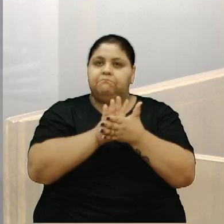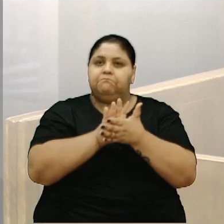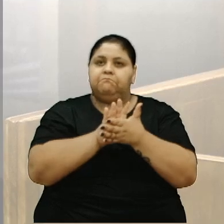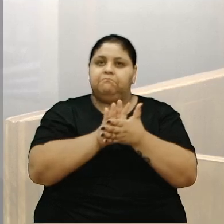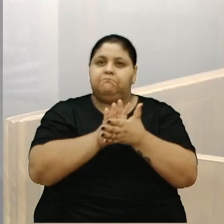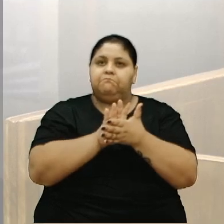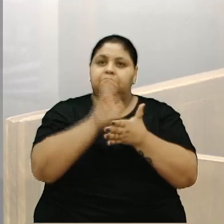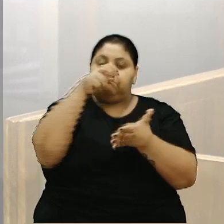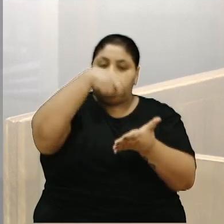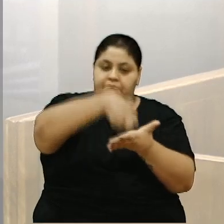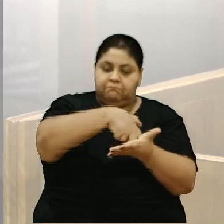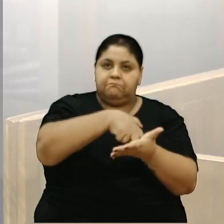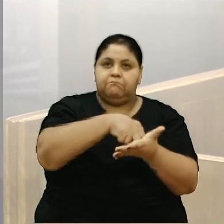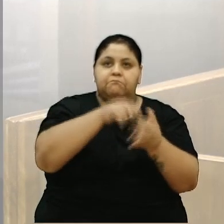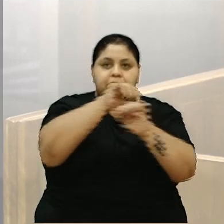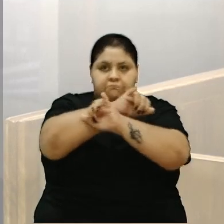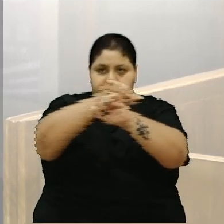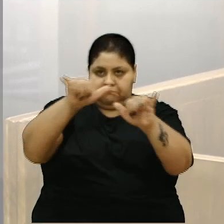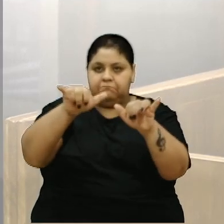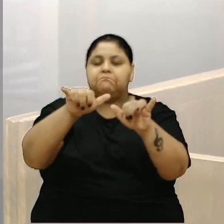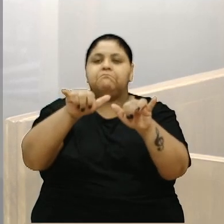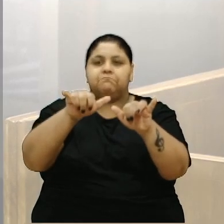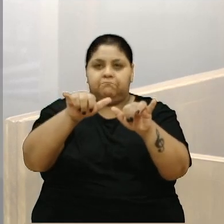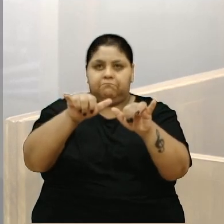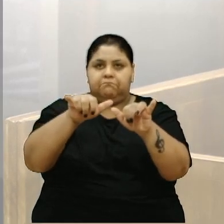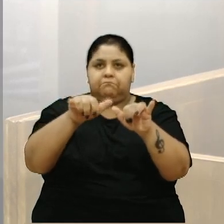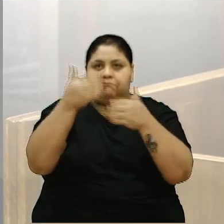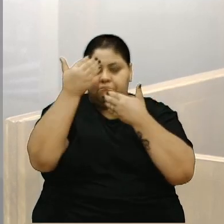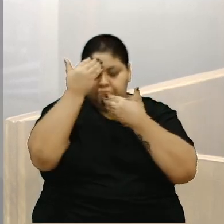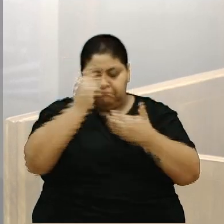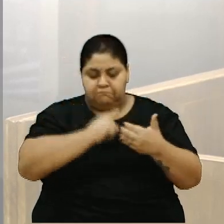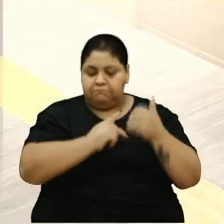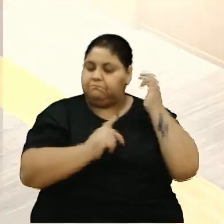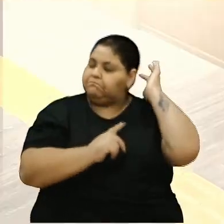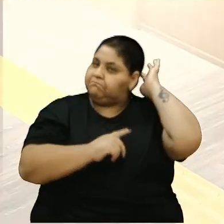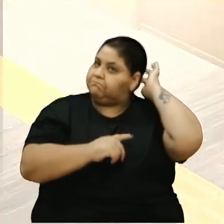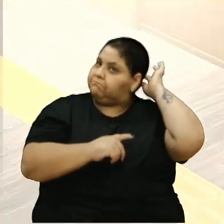Essa é a mensagem que tem que ser passada. Obrigado, senhor presidente.